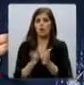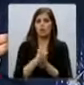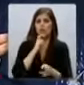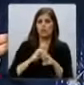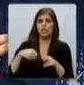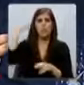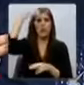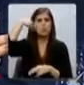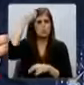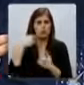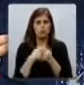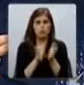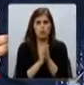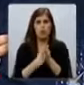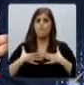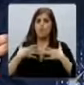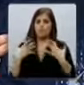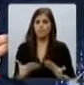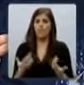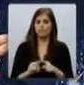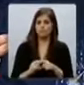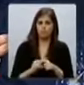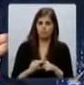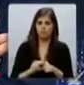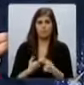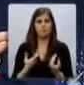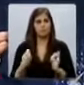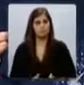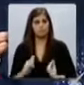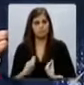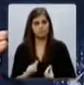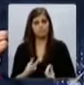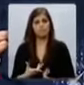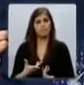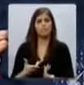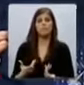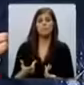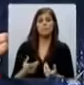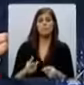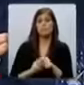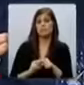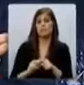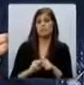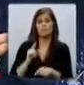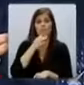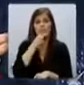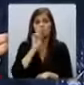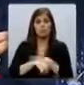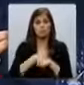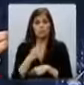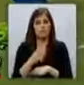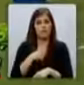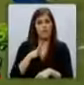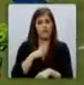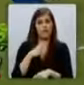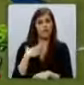energia, toda a ilusão, todas as ganas e a sana ambição, como sempre falamos, de querer ser protagonistas